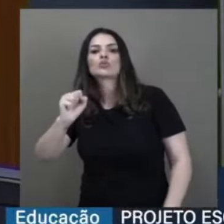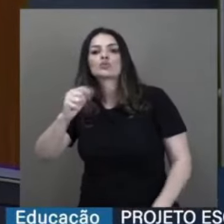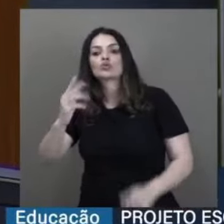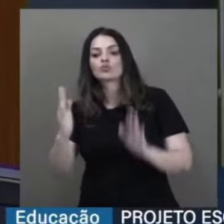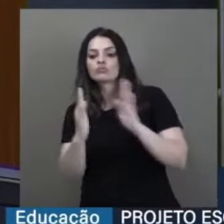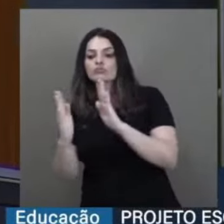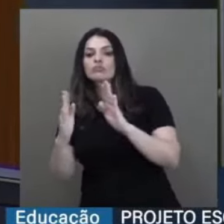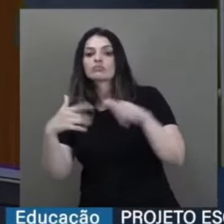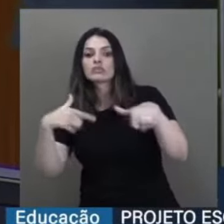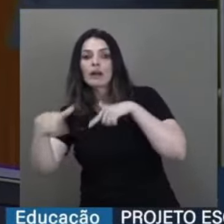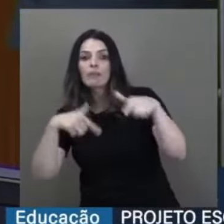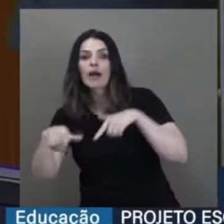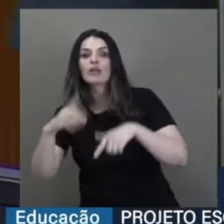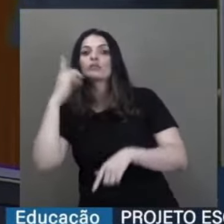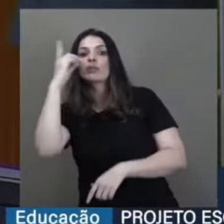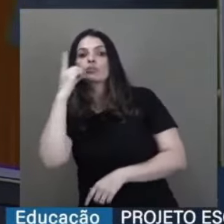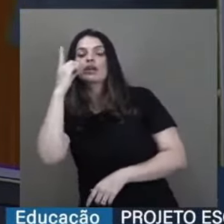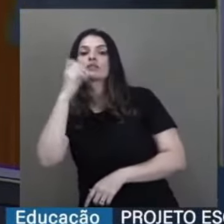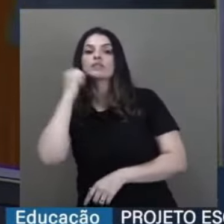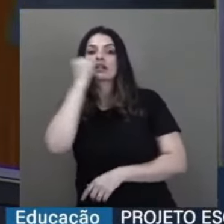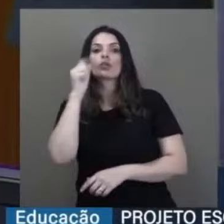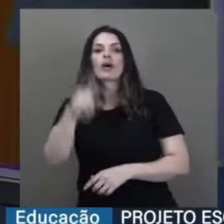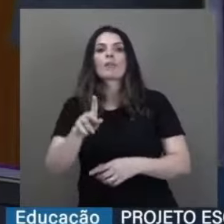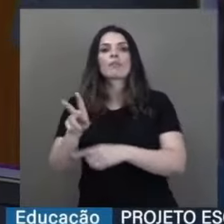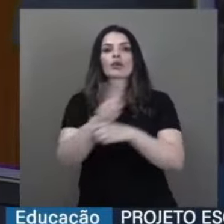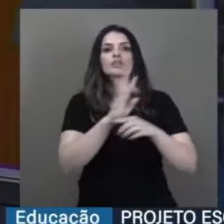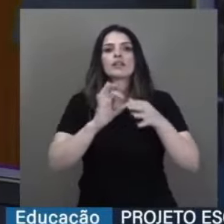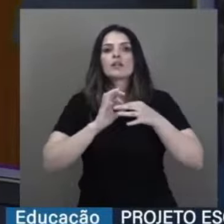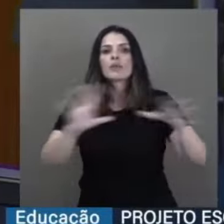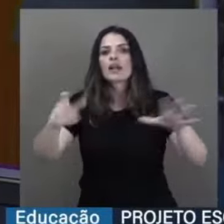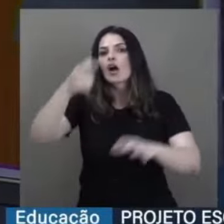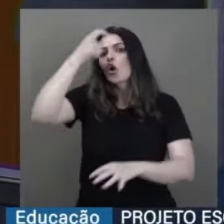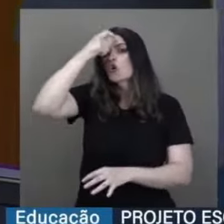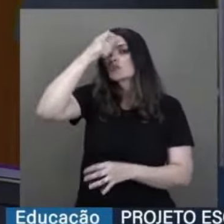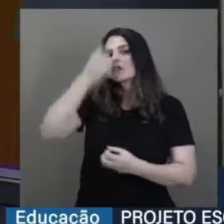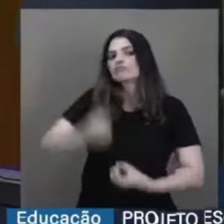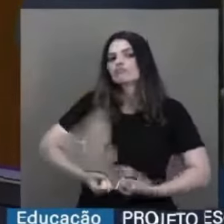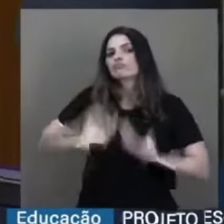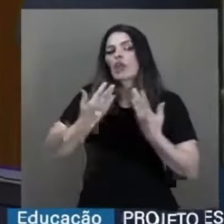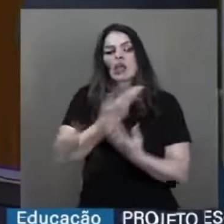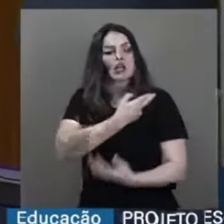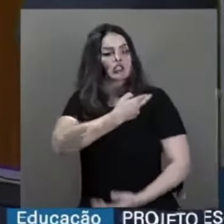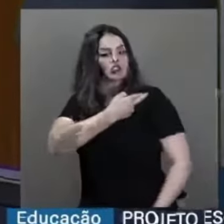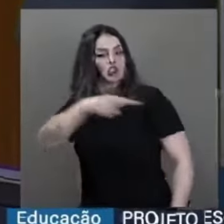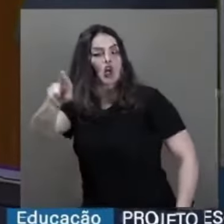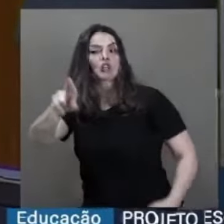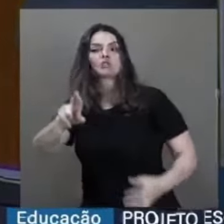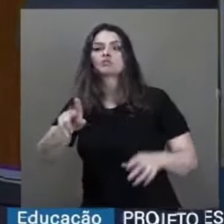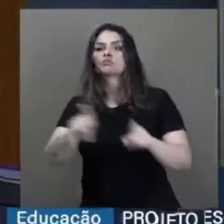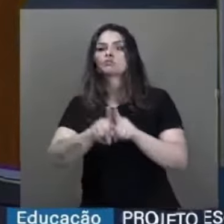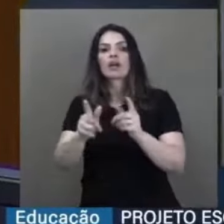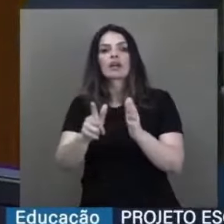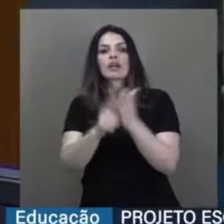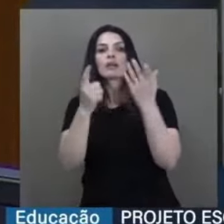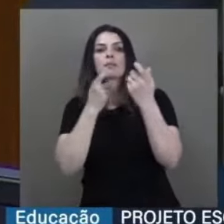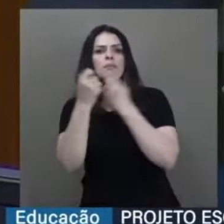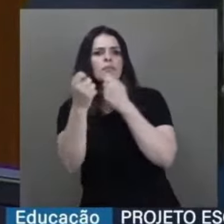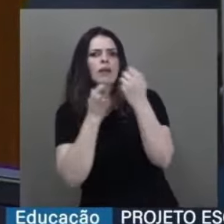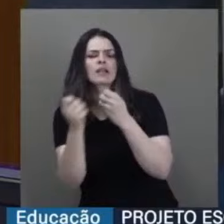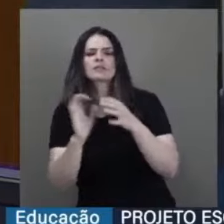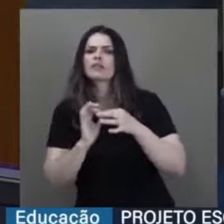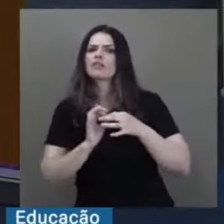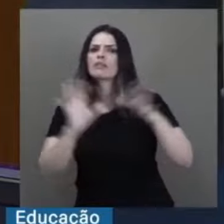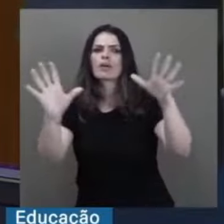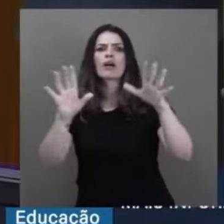liberdades liberdade de consciência liberdade religiosa liberdade de imprensa proteger a tão